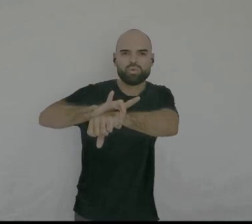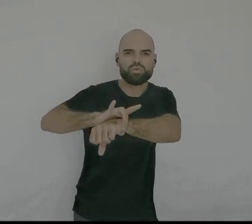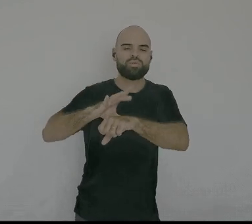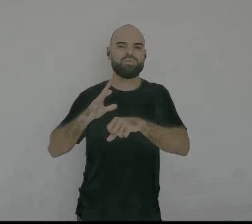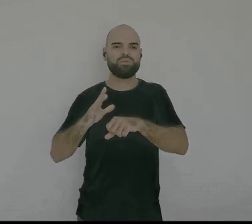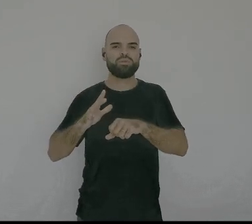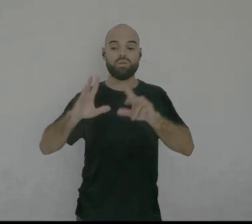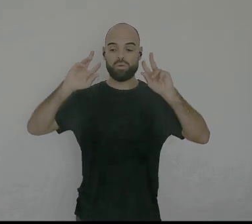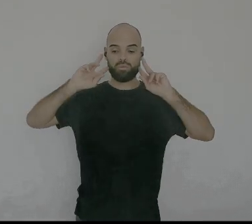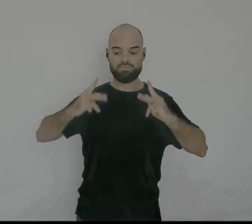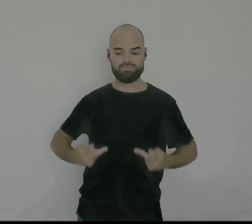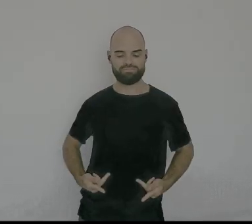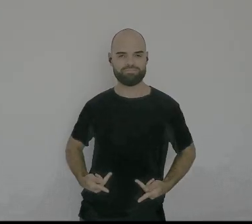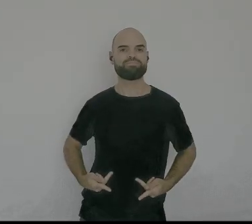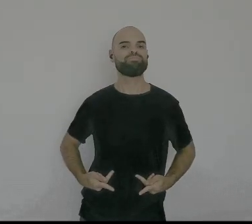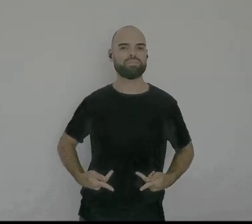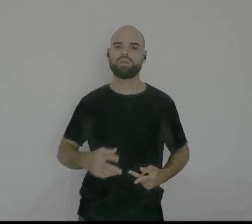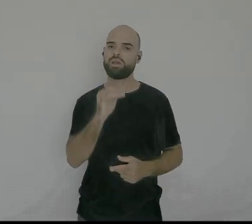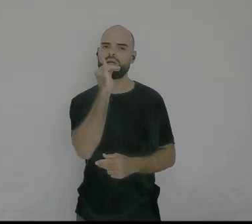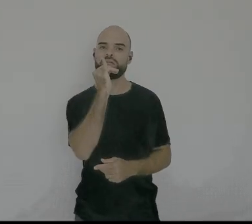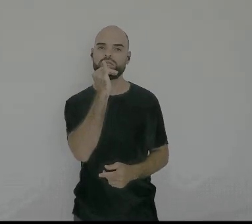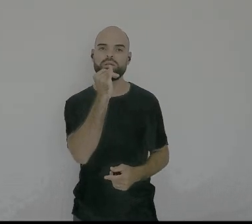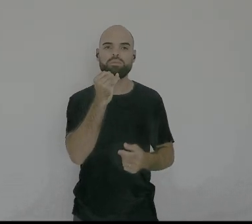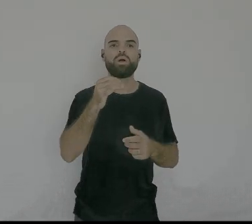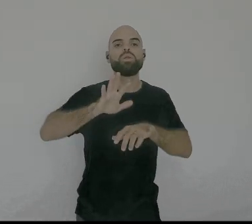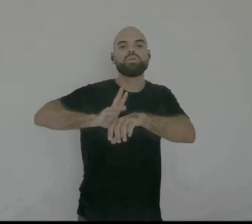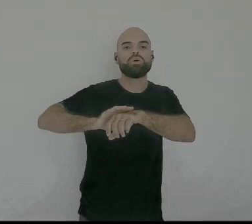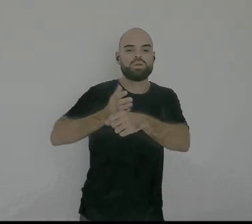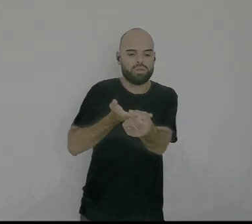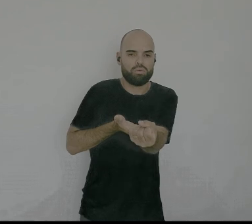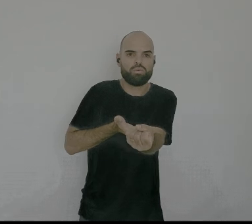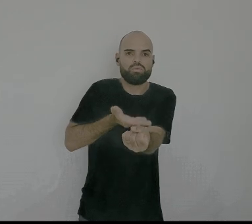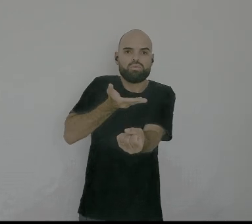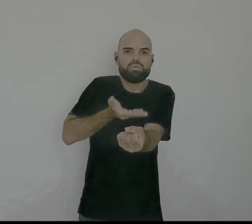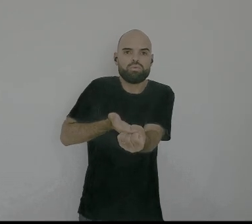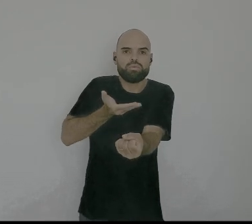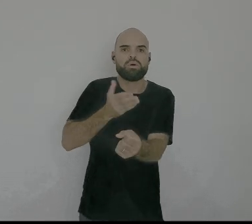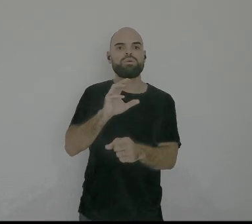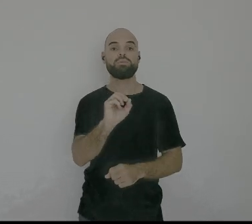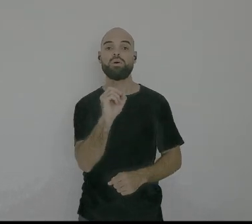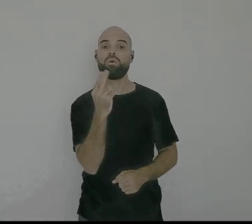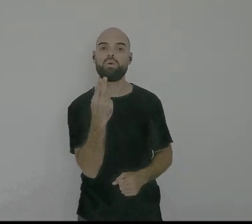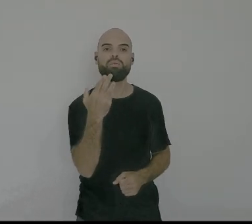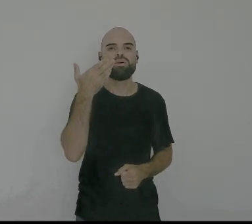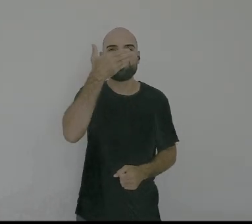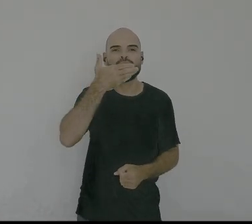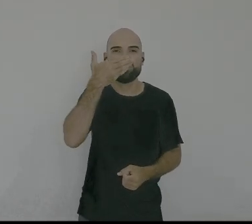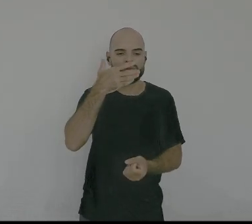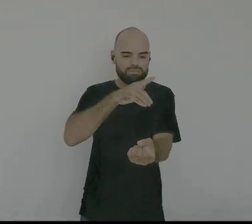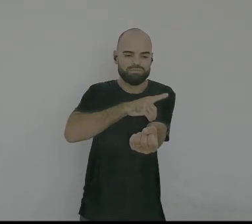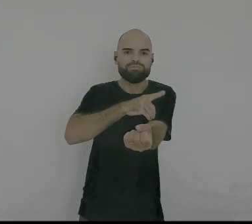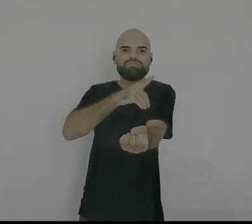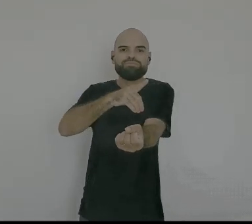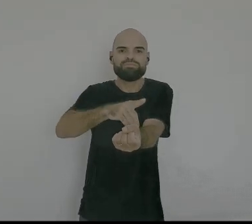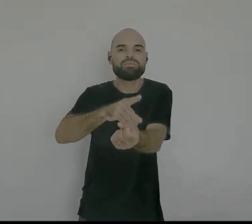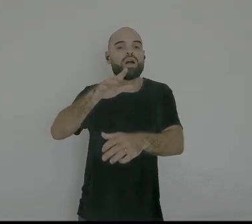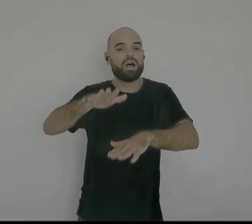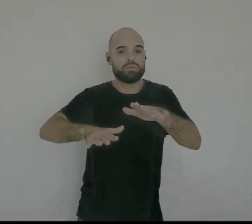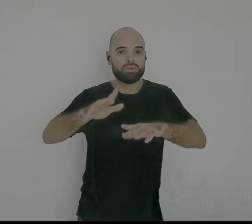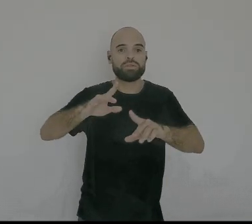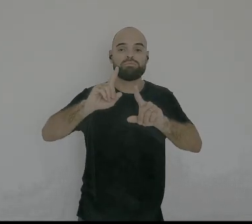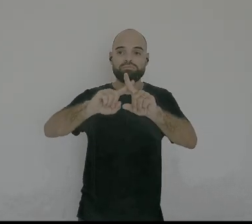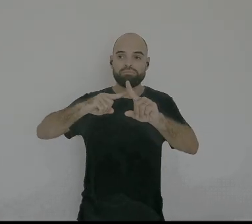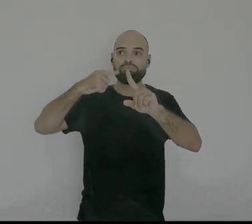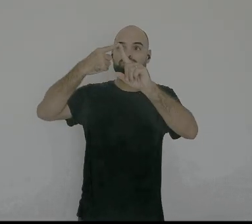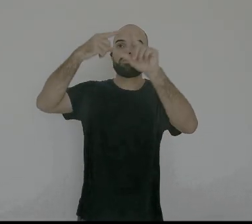Aquelas condições crônicas não agudizadas que nós manejamos mal, como eu mostrei anteriormente com a hipertensão e diabetes, elas,